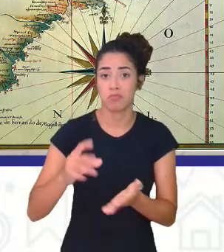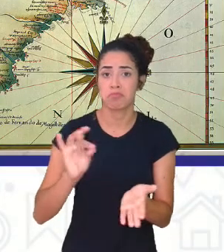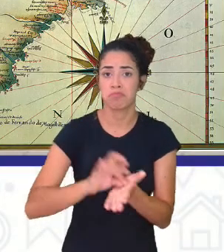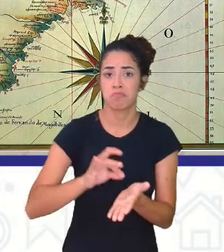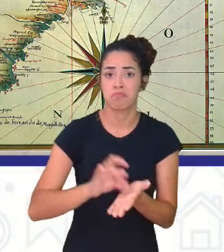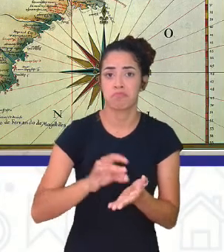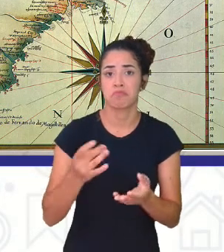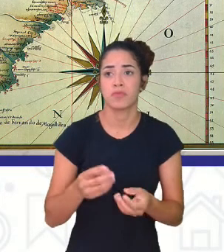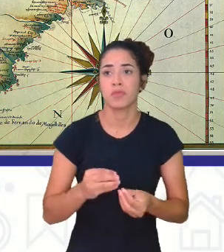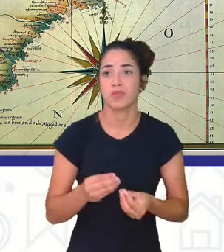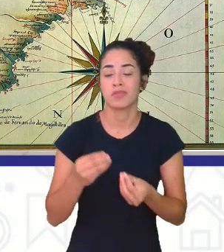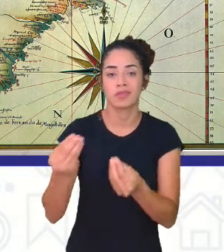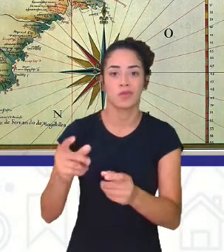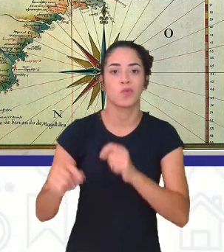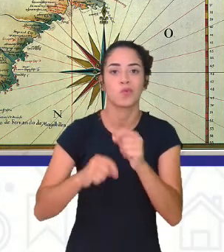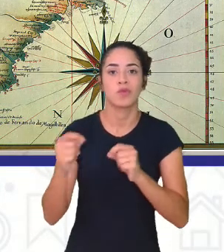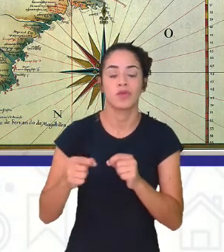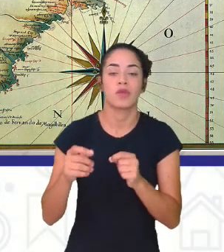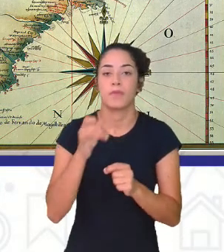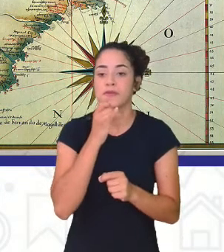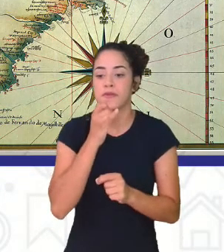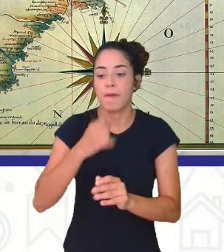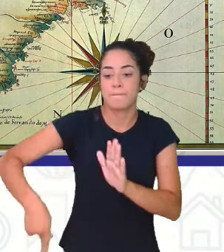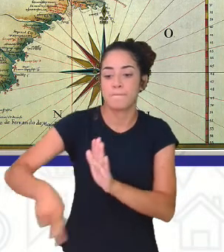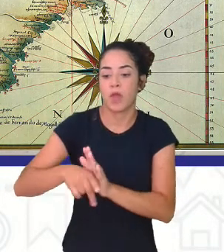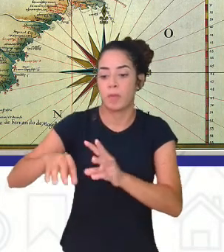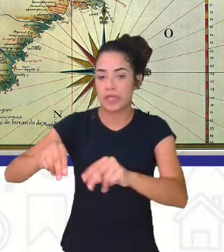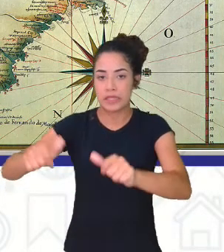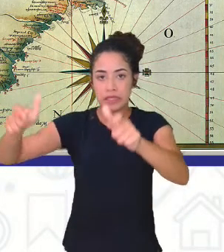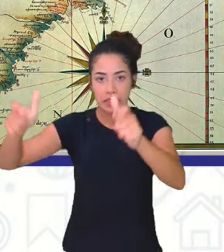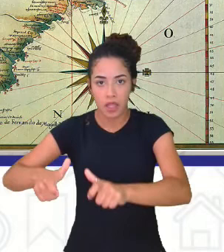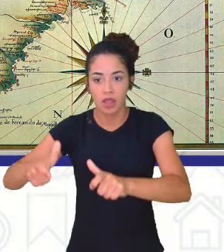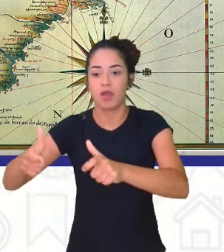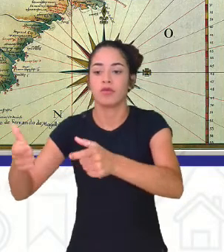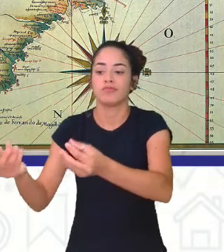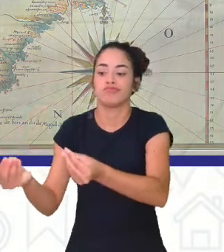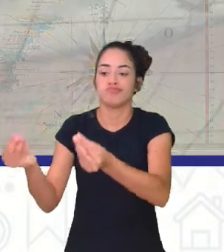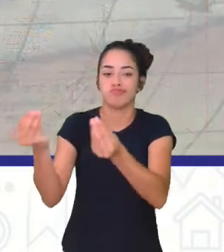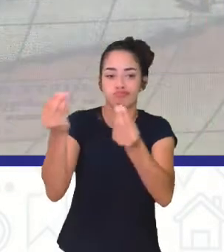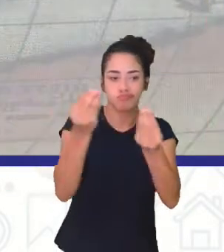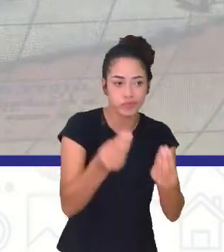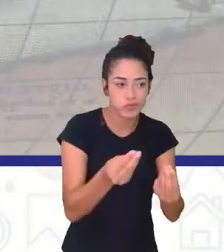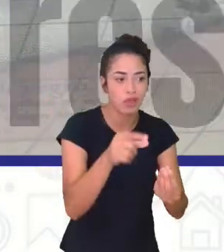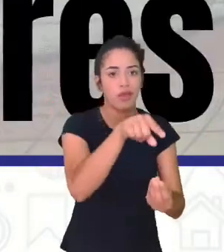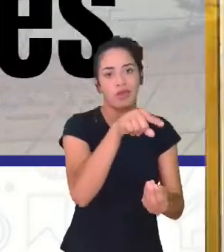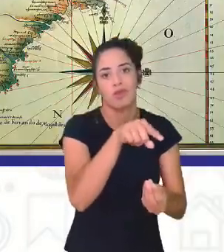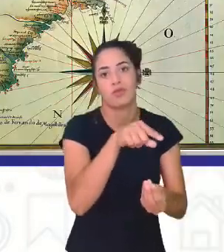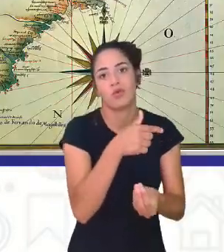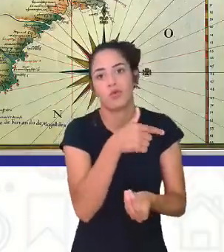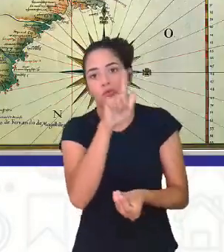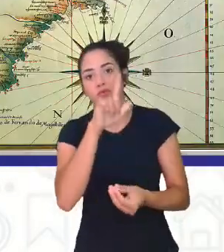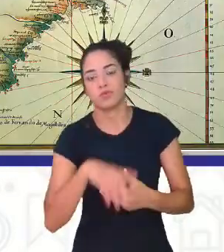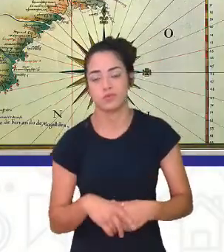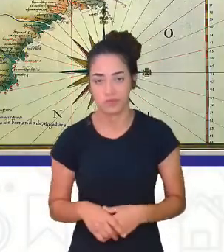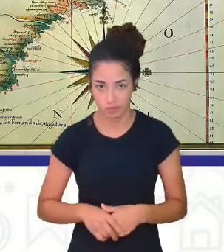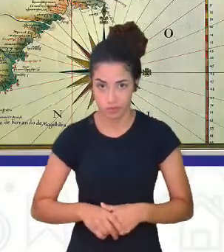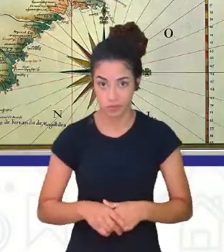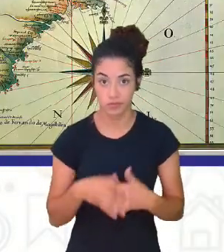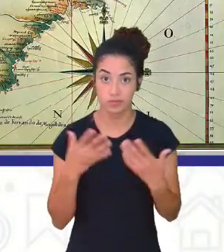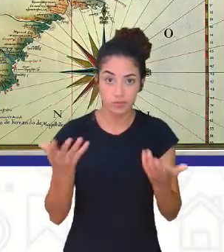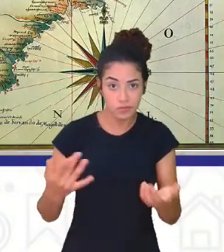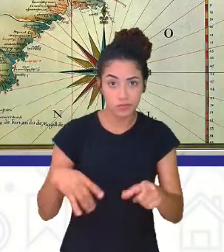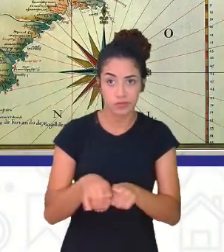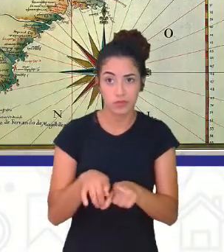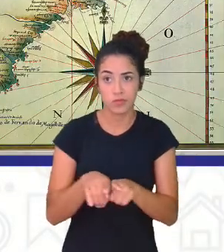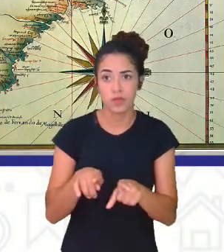né que transferir a Inglaterra para aquele Capitão donatário né E nesse sentido